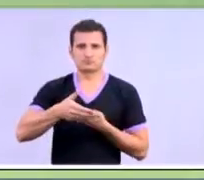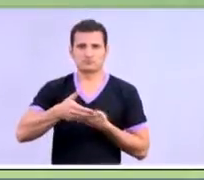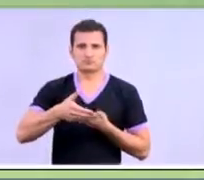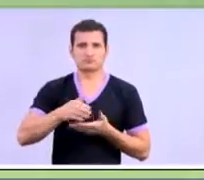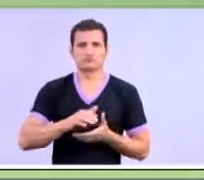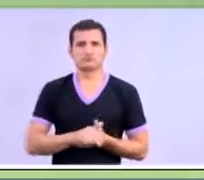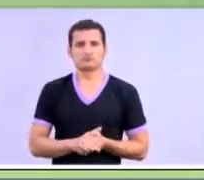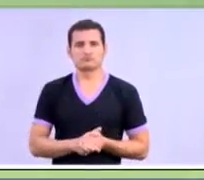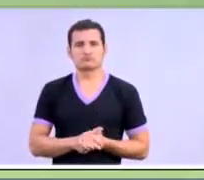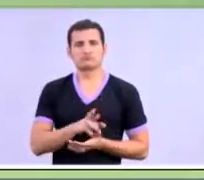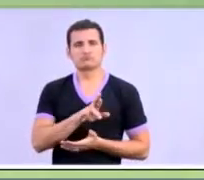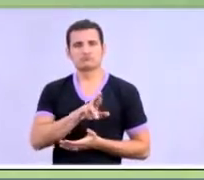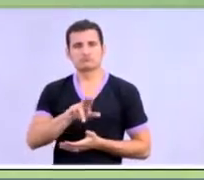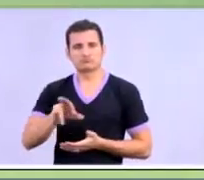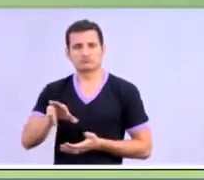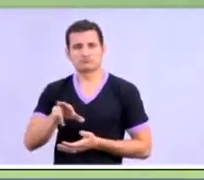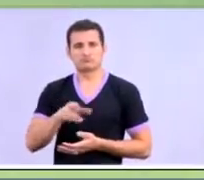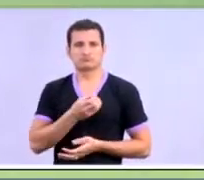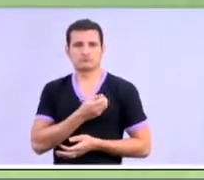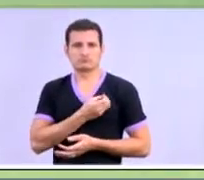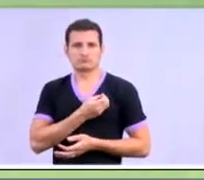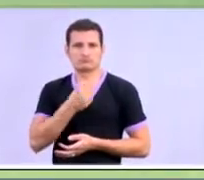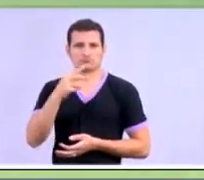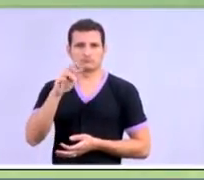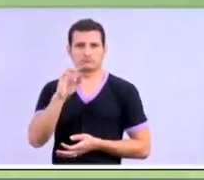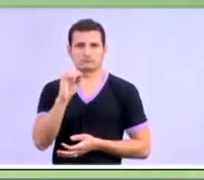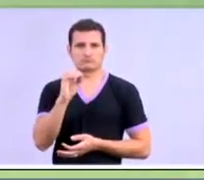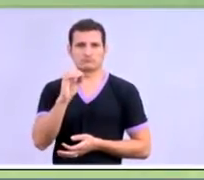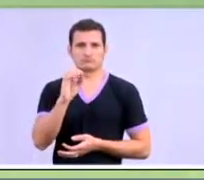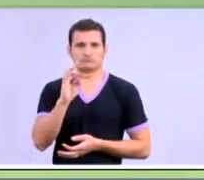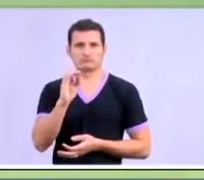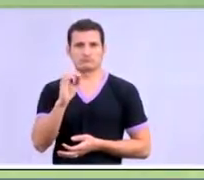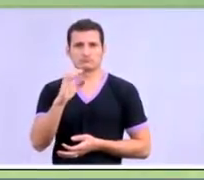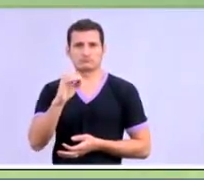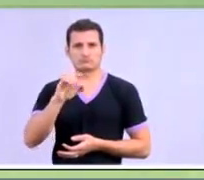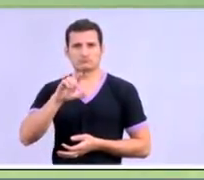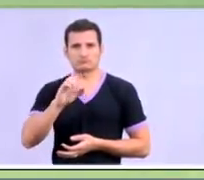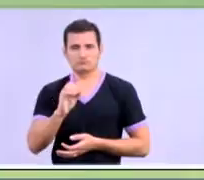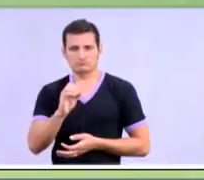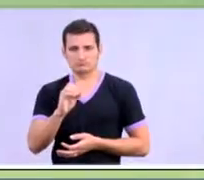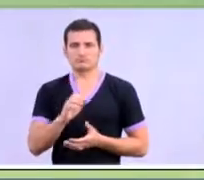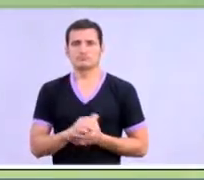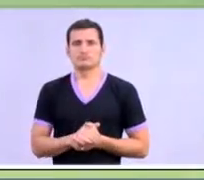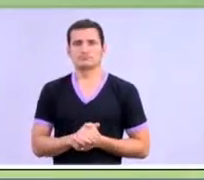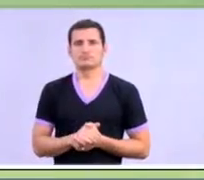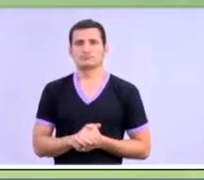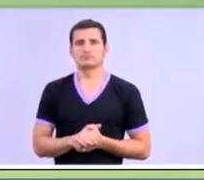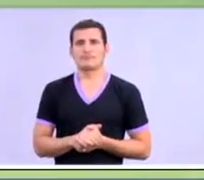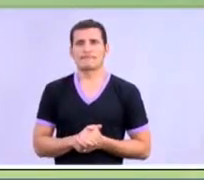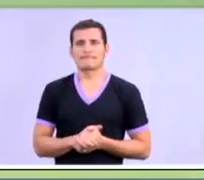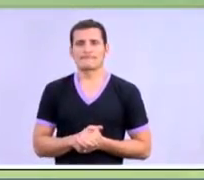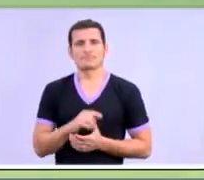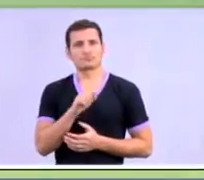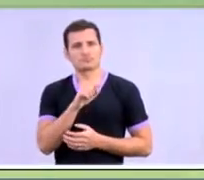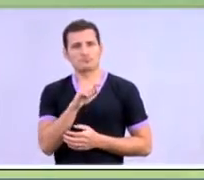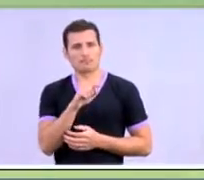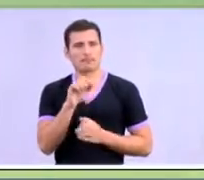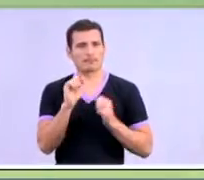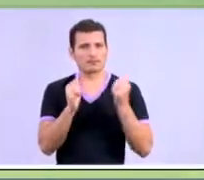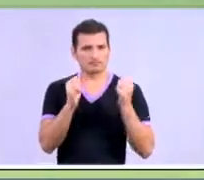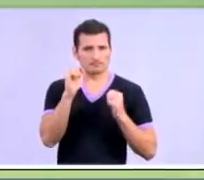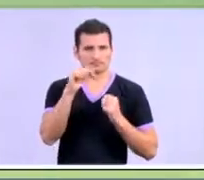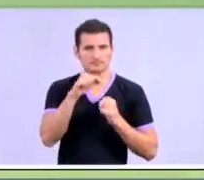vários protocolos. E o benefício para a indústria nos dispositivos de rede é o estímulo à competitividade,